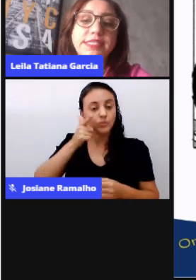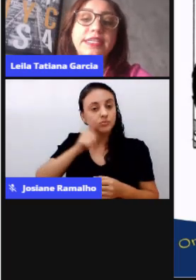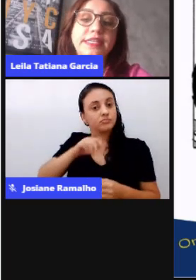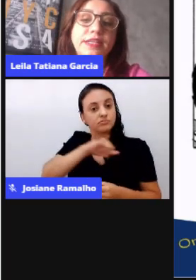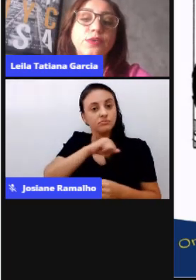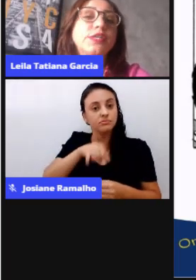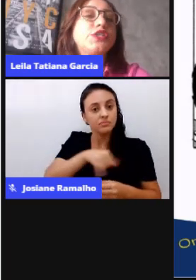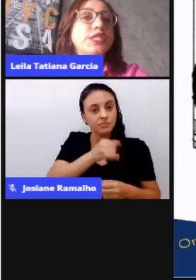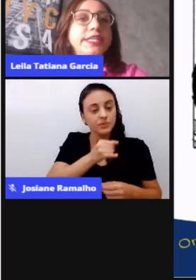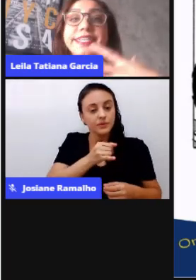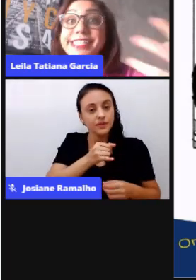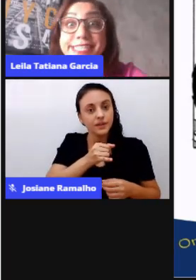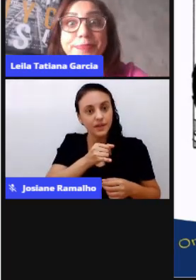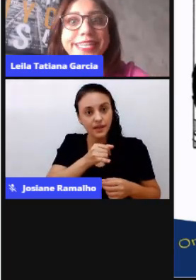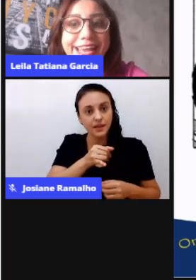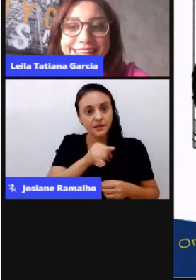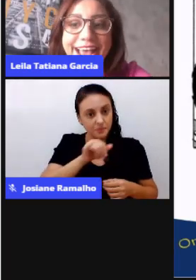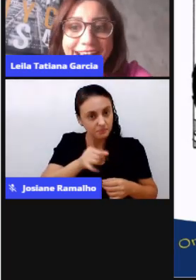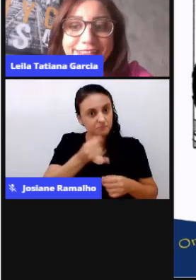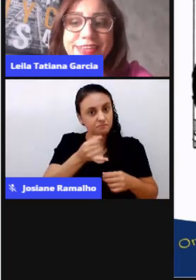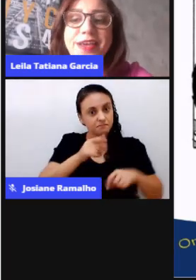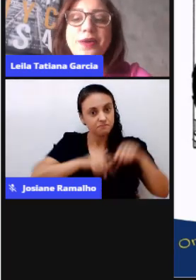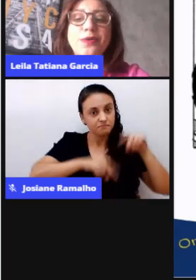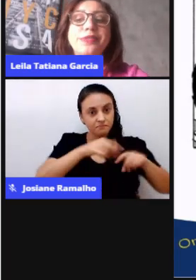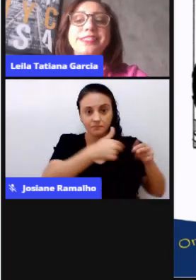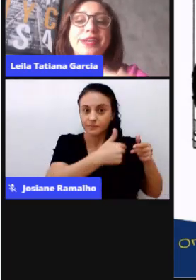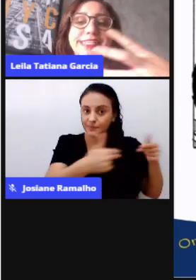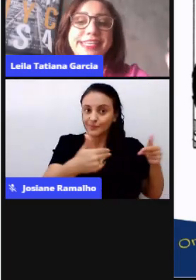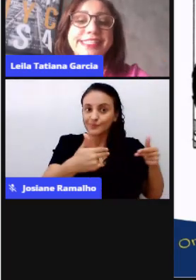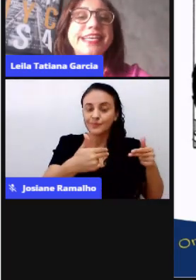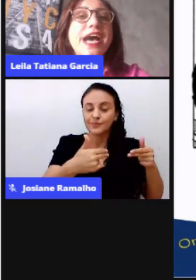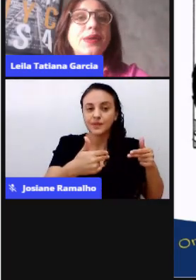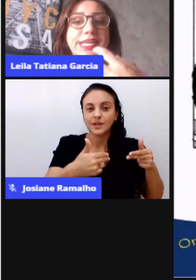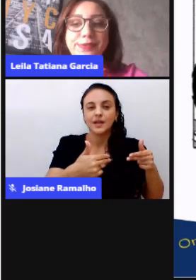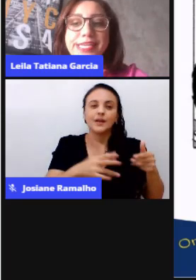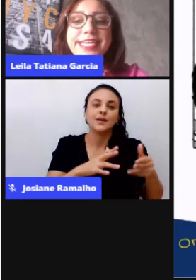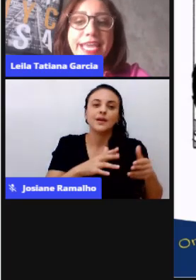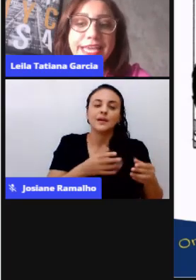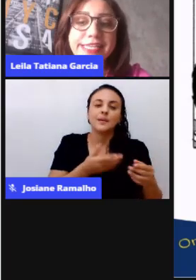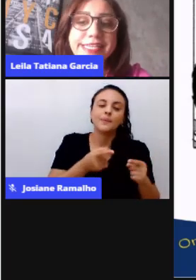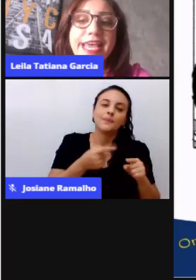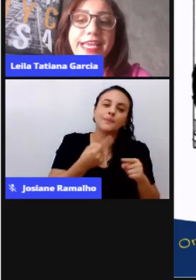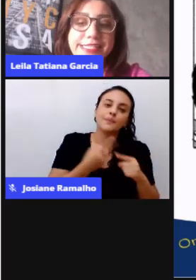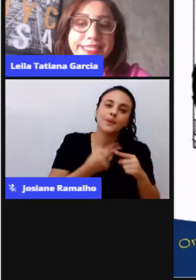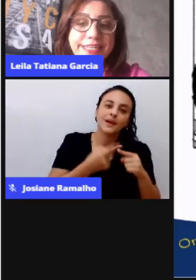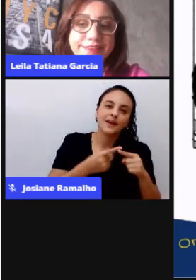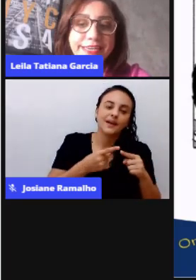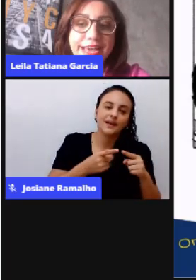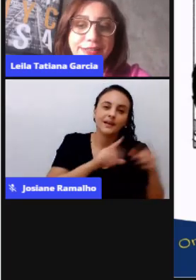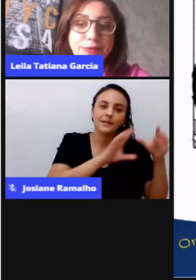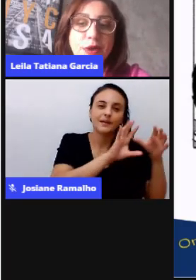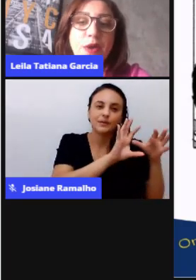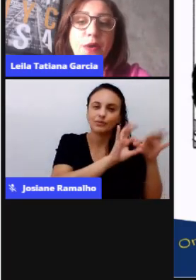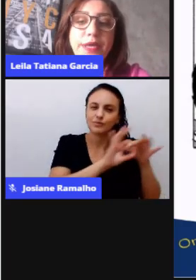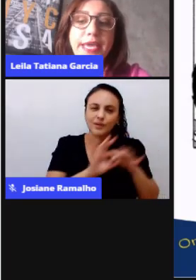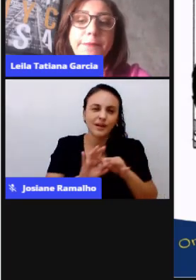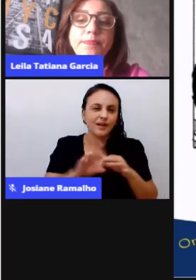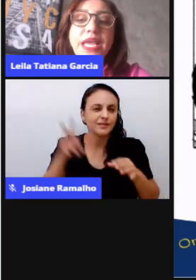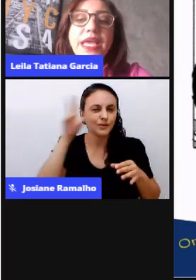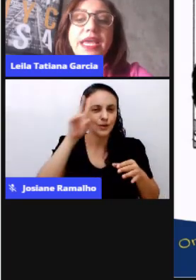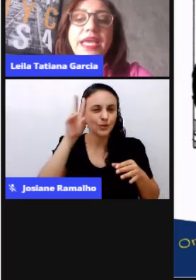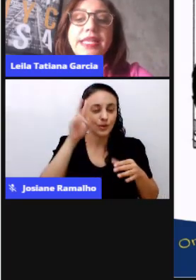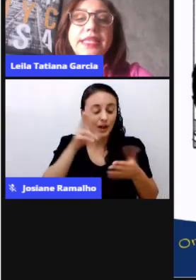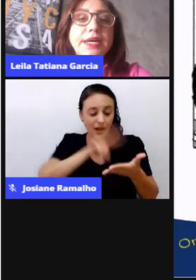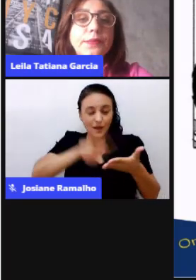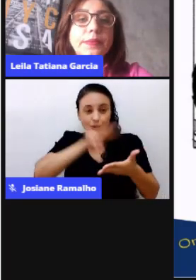recurso facilitador de interdisciplinaridade, contextualização, leituras ricas em significado.